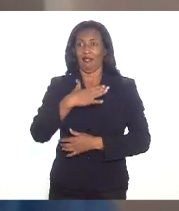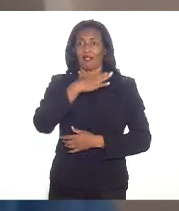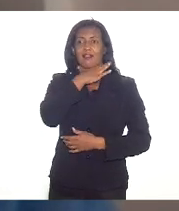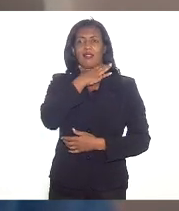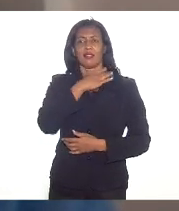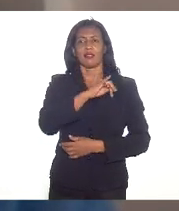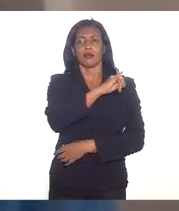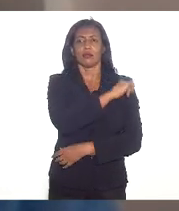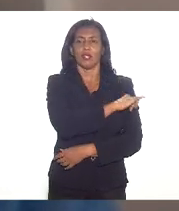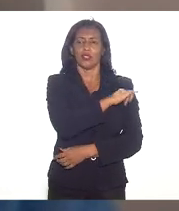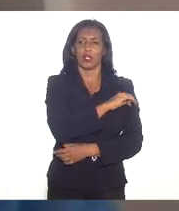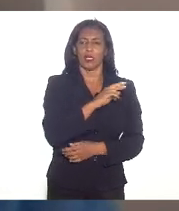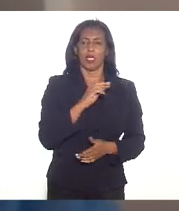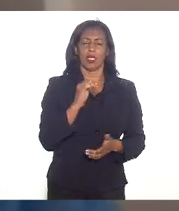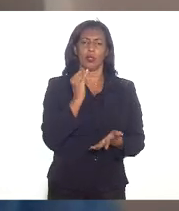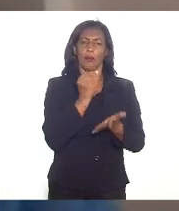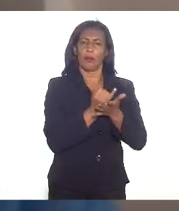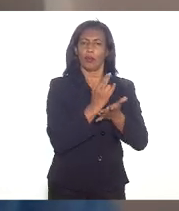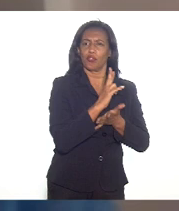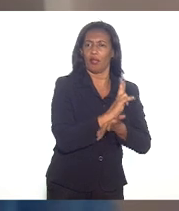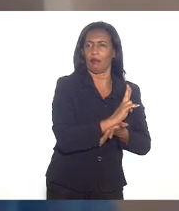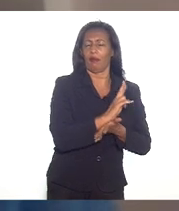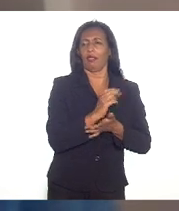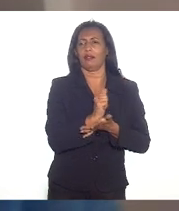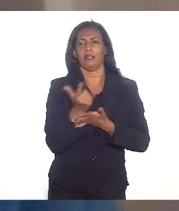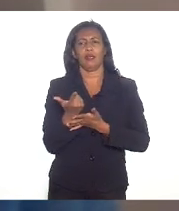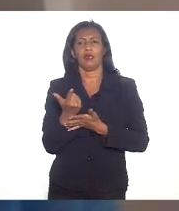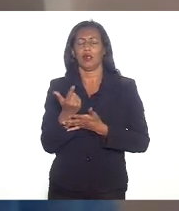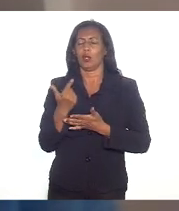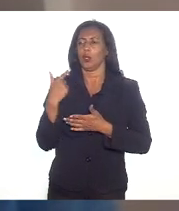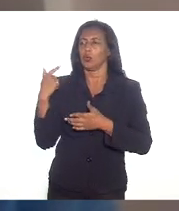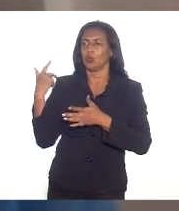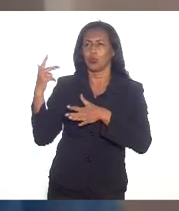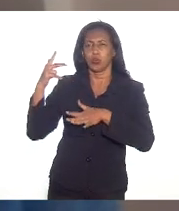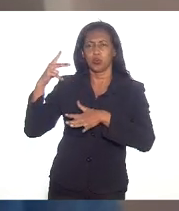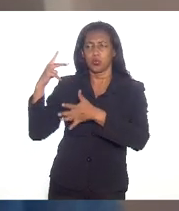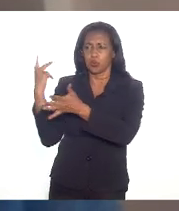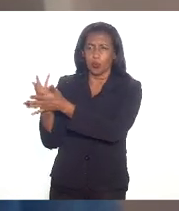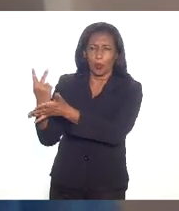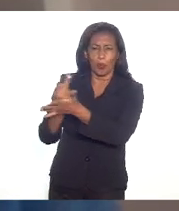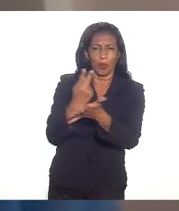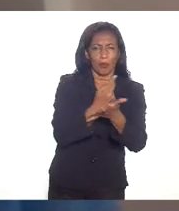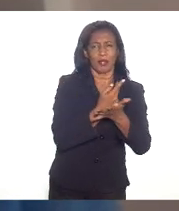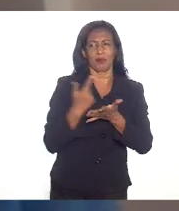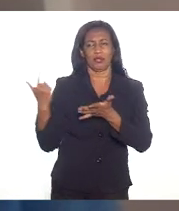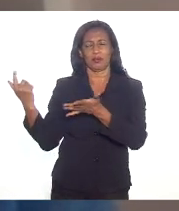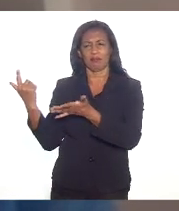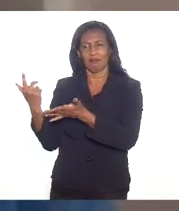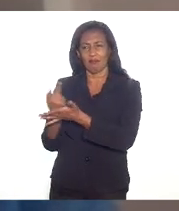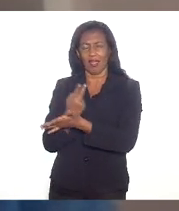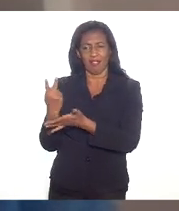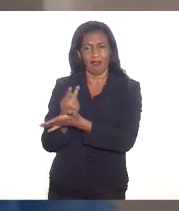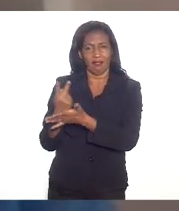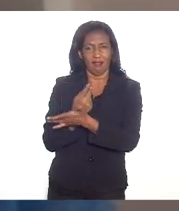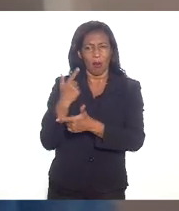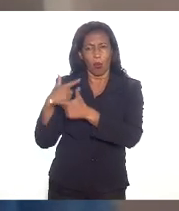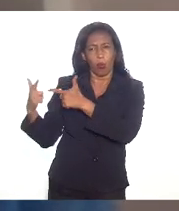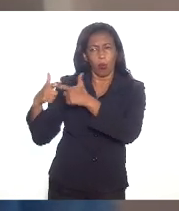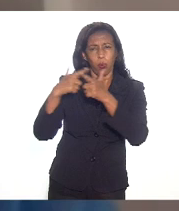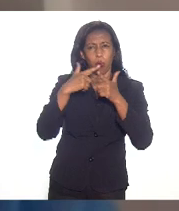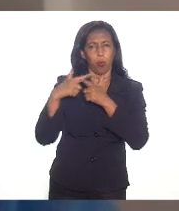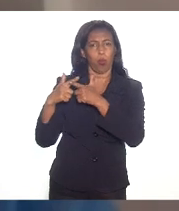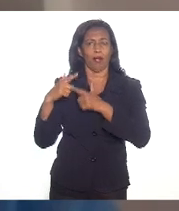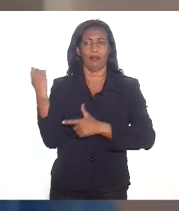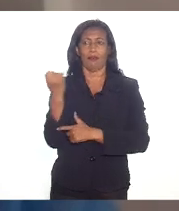principalmente de receita e de um círculo vicioso, de uma desestruturação da máquina pública estadual e não simplesmente sair